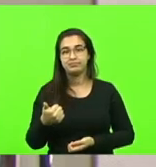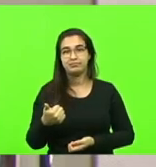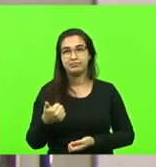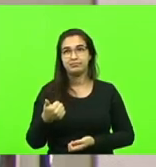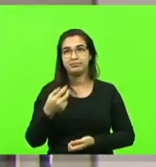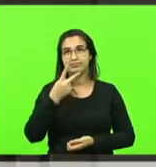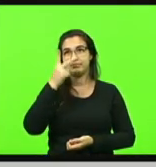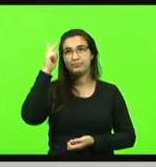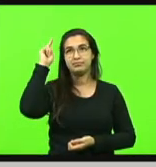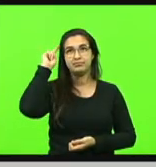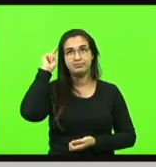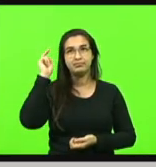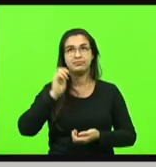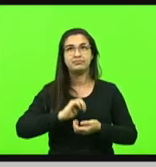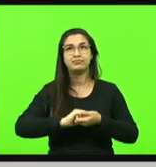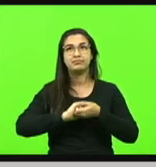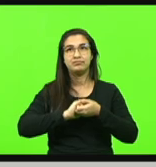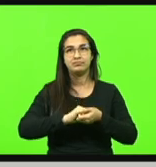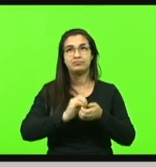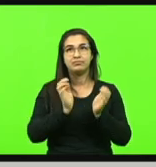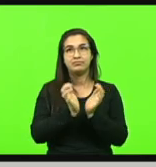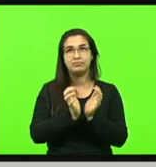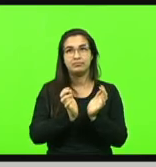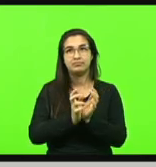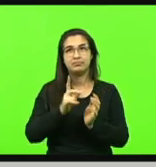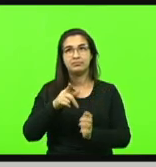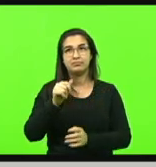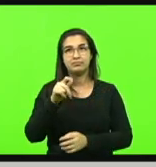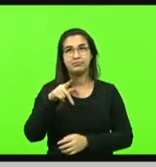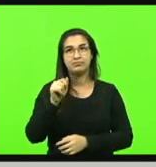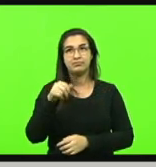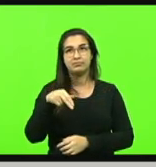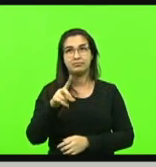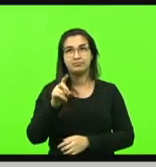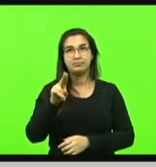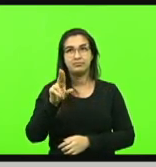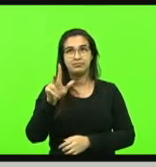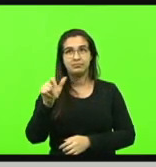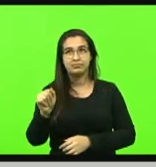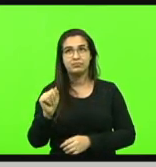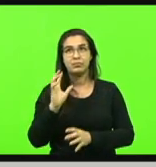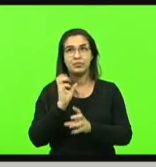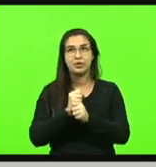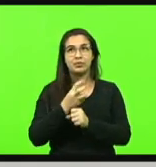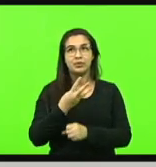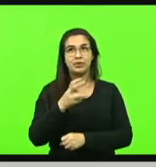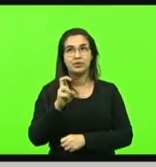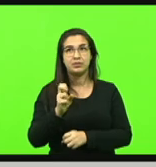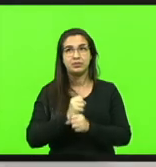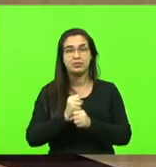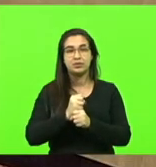Caropreso. Cumprimentando a PAE de Papanduva. Pelos 75 anos de fundação. Em discussão.